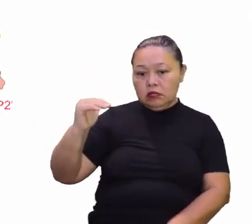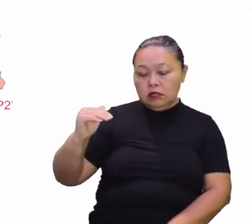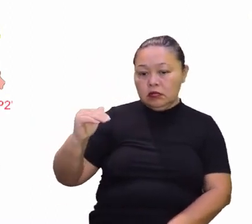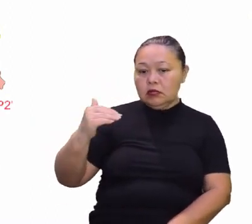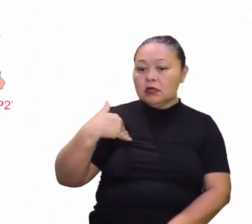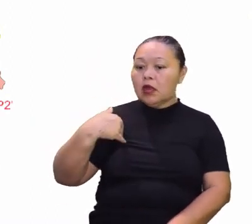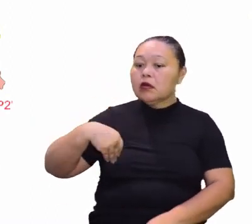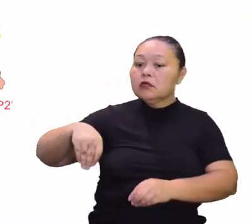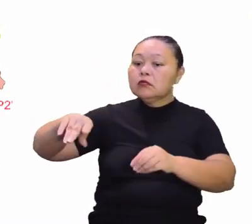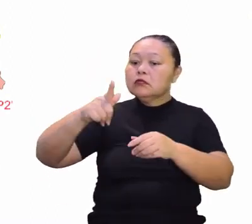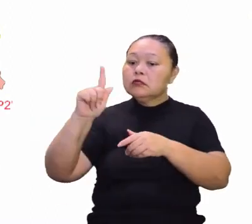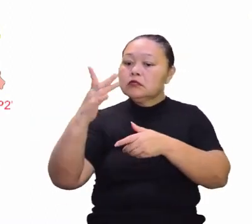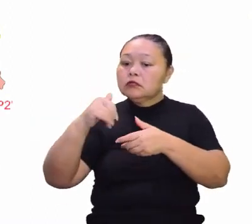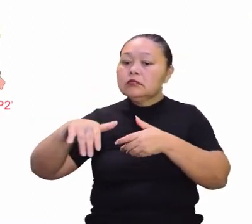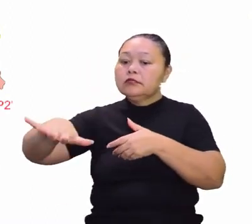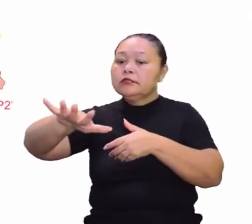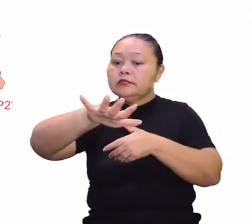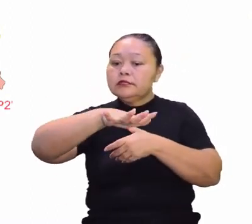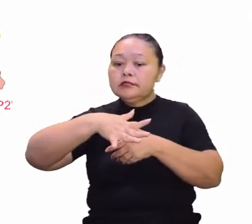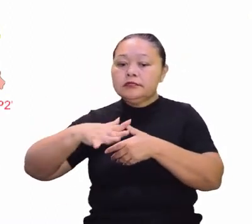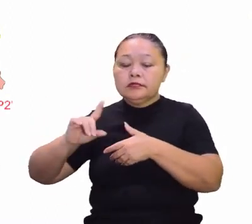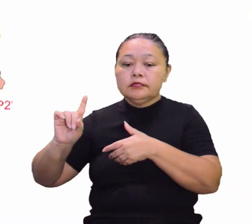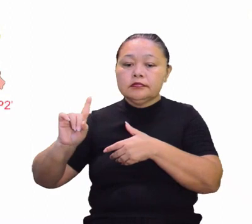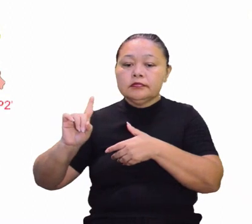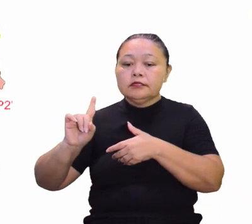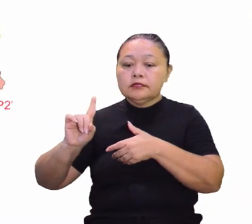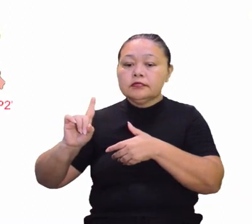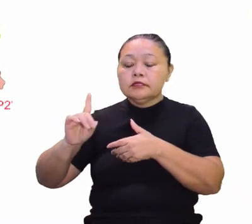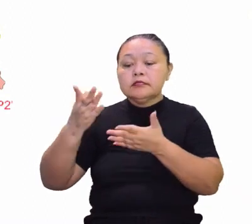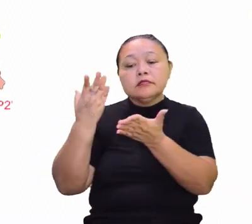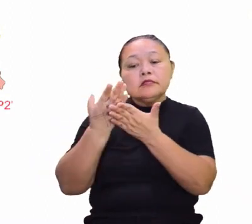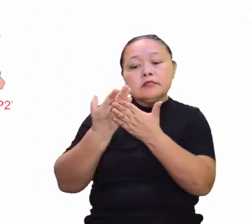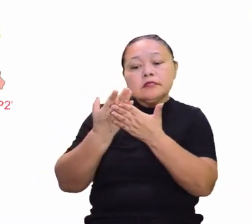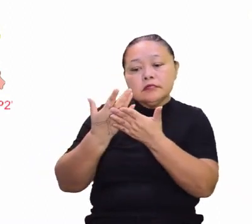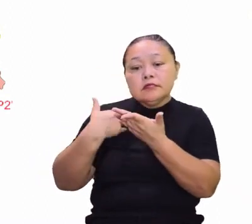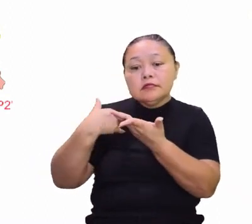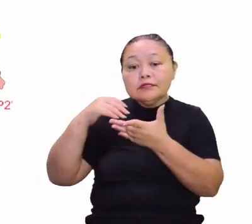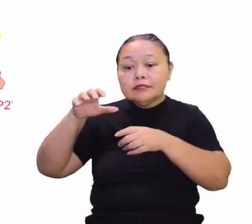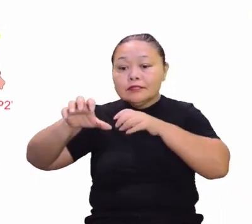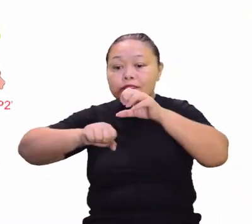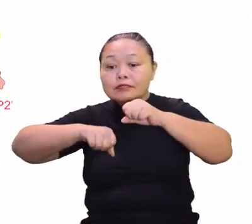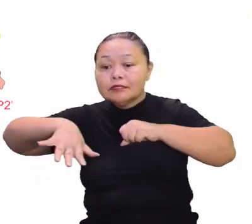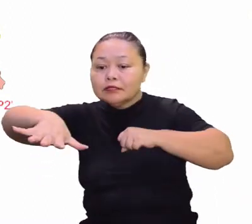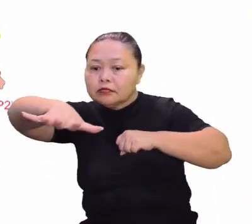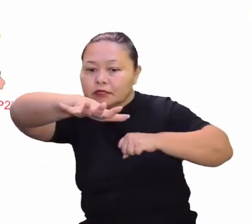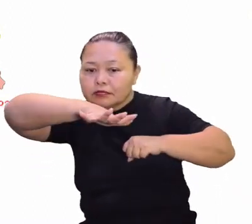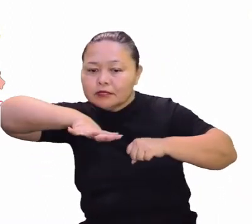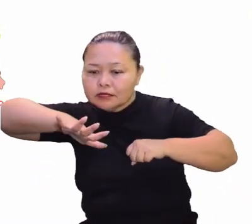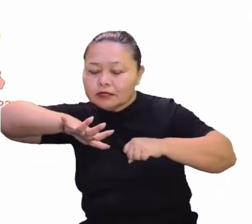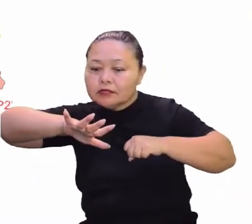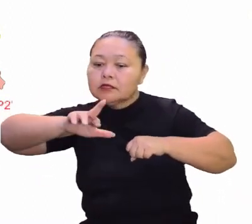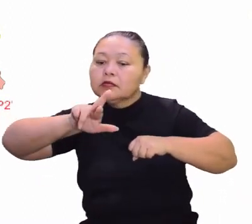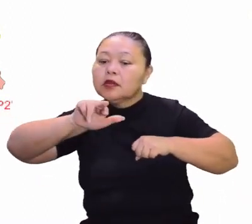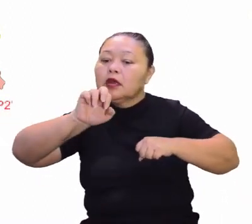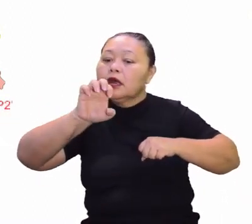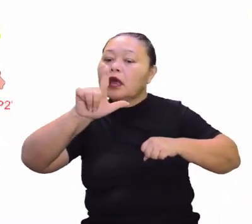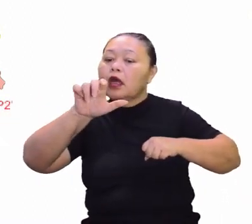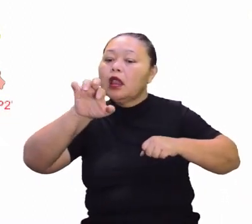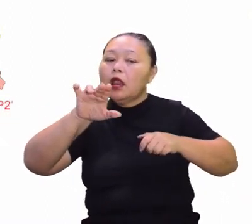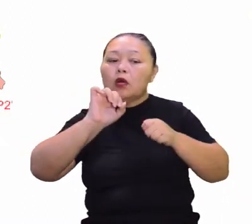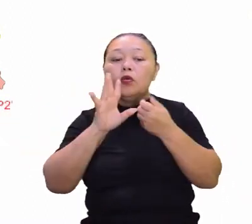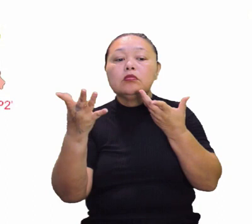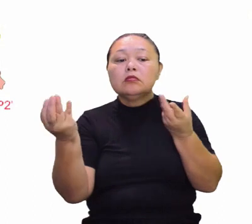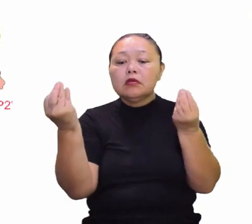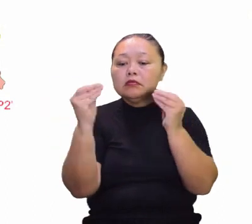gente fala de domínio geomorfológico, o estudo de domínio já envolve, além do relevo,